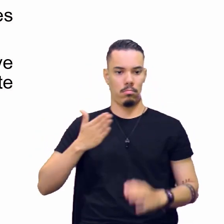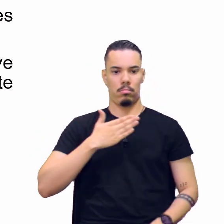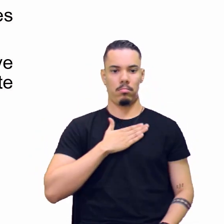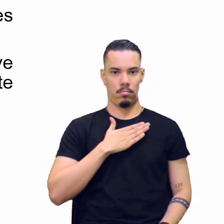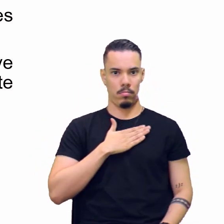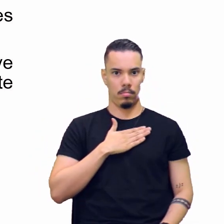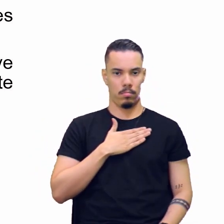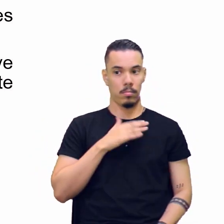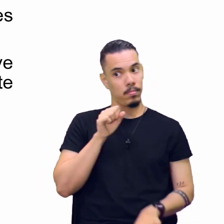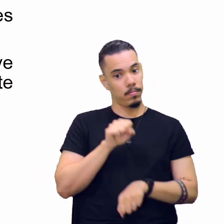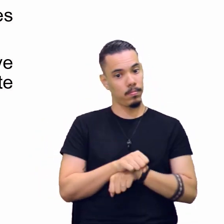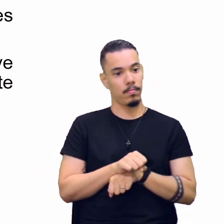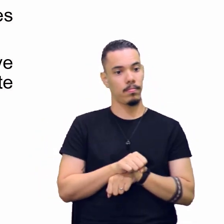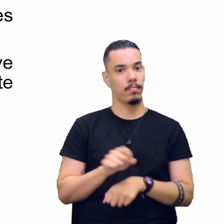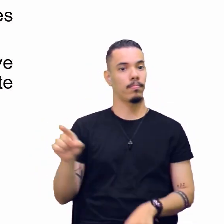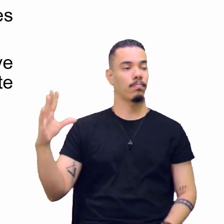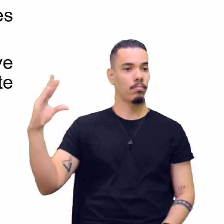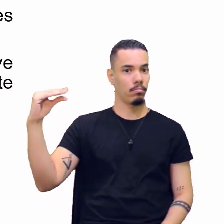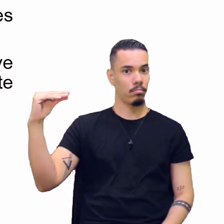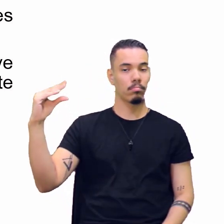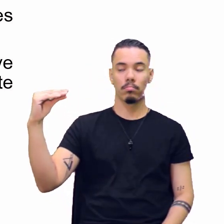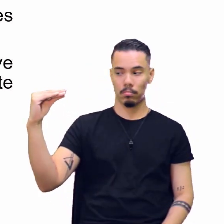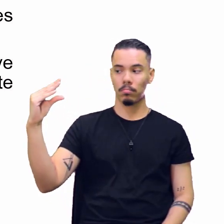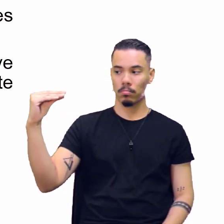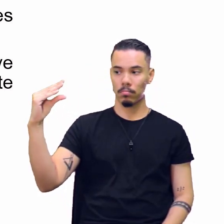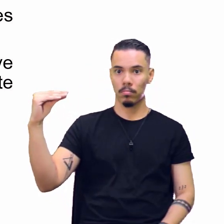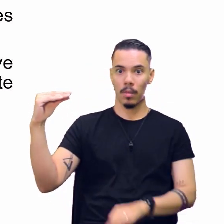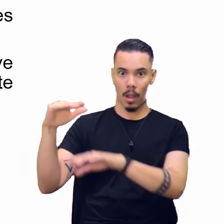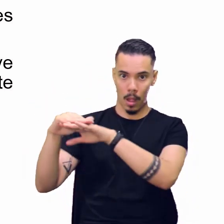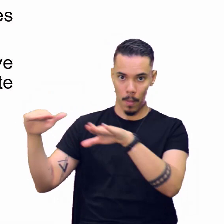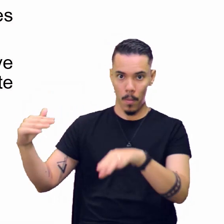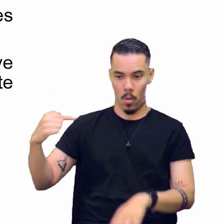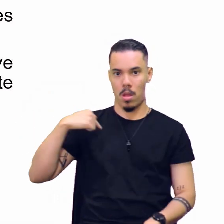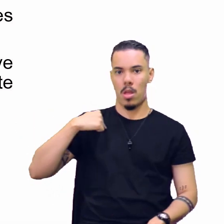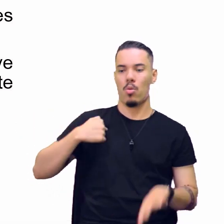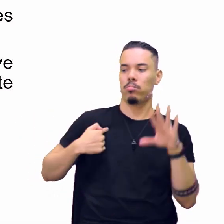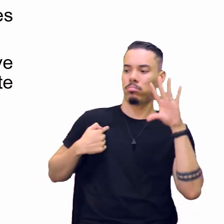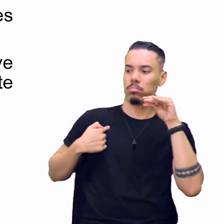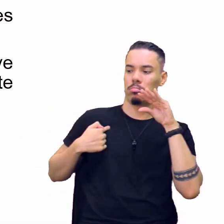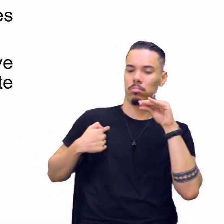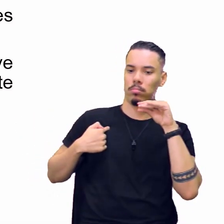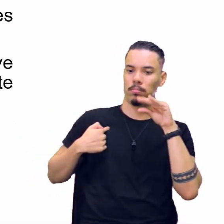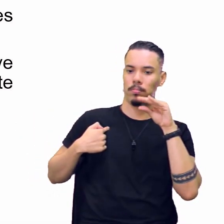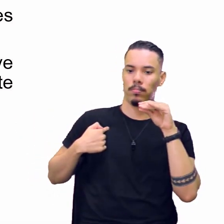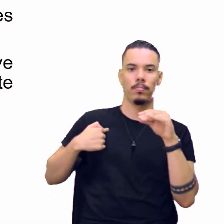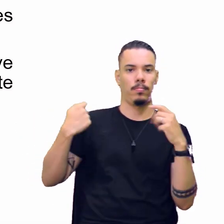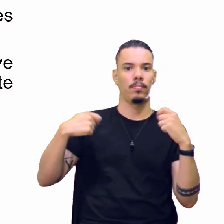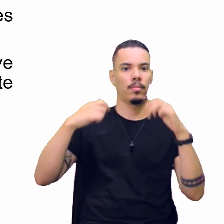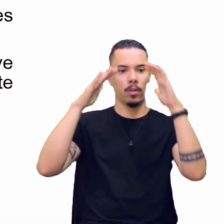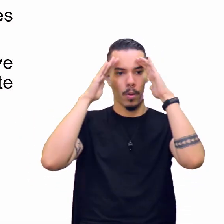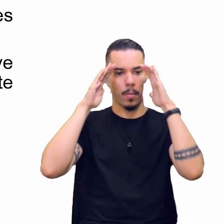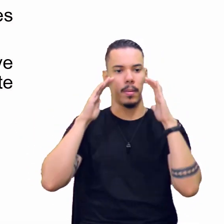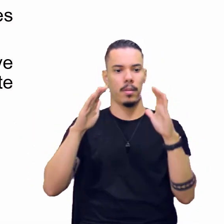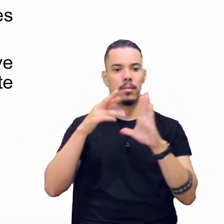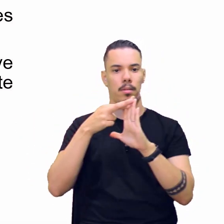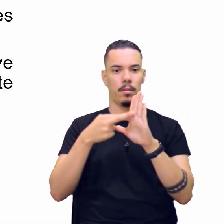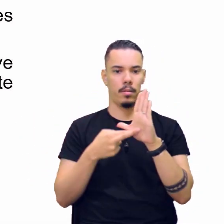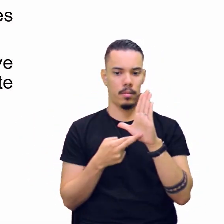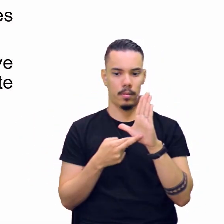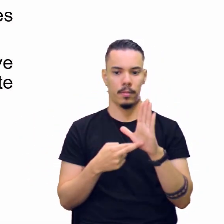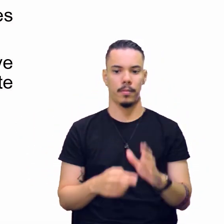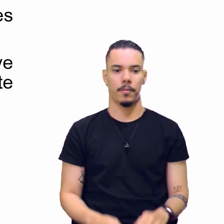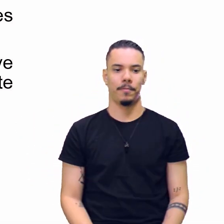Obediência. Vamos obedecer o comando do mediador. Beleza? As normas,